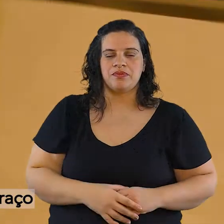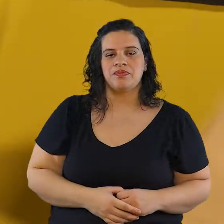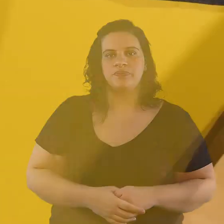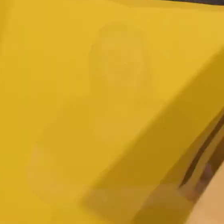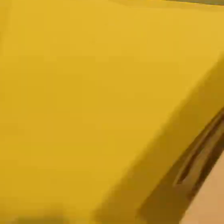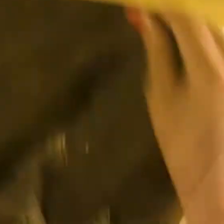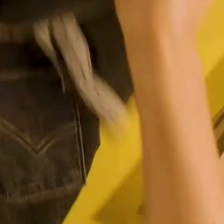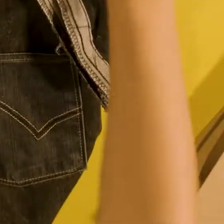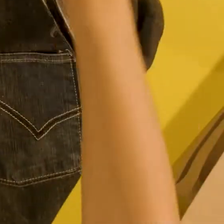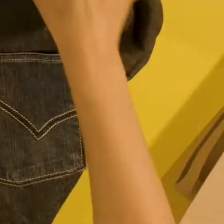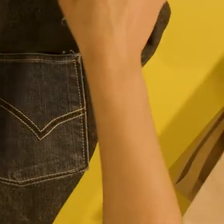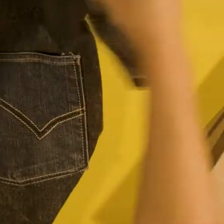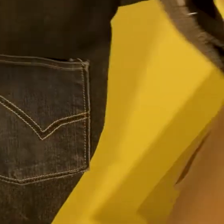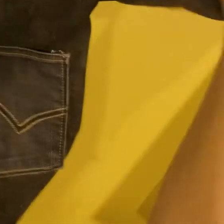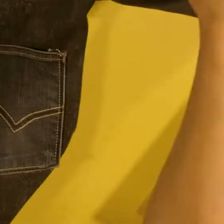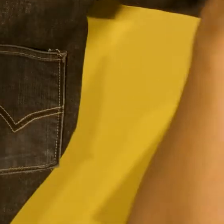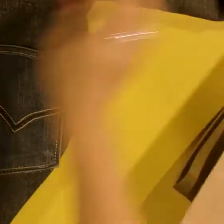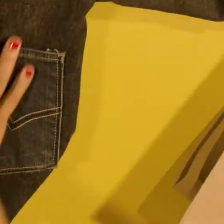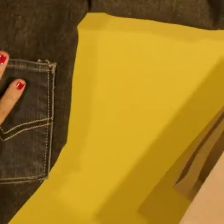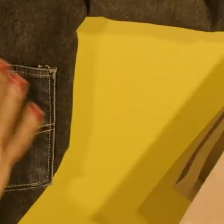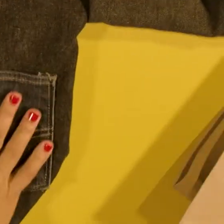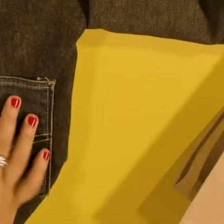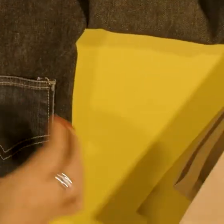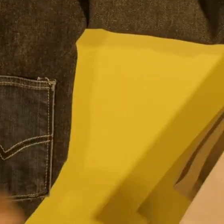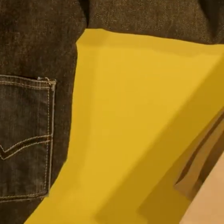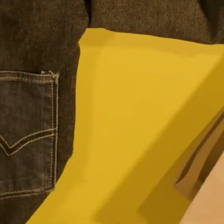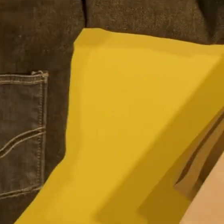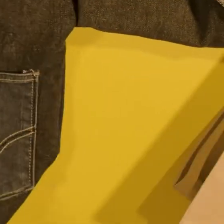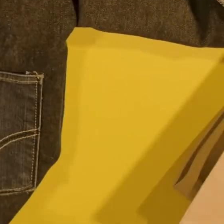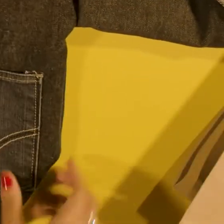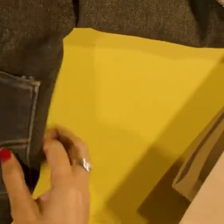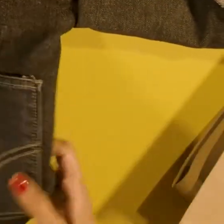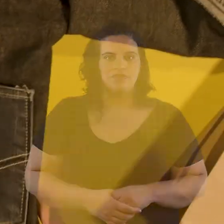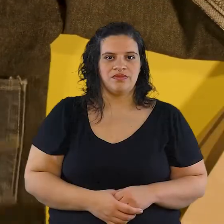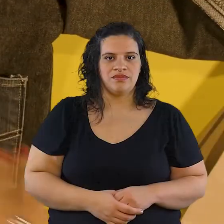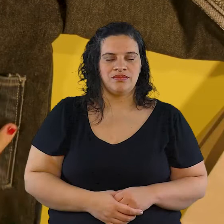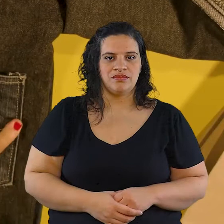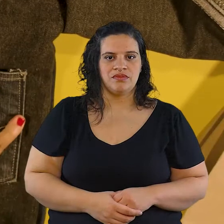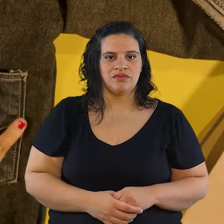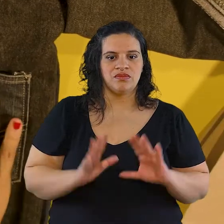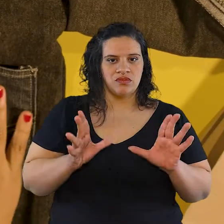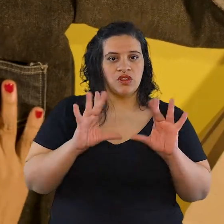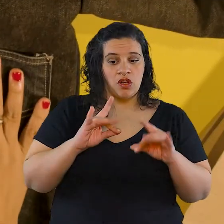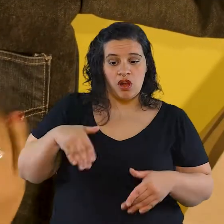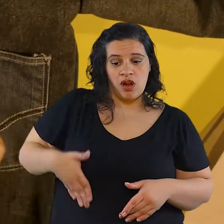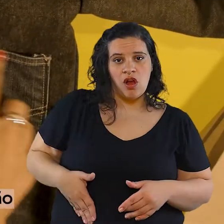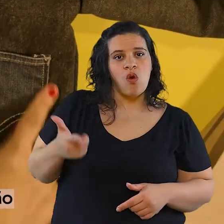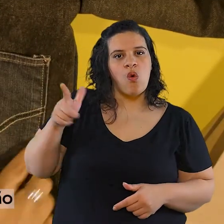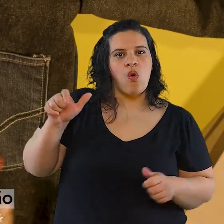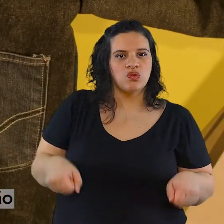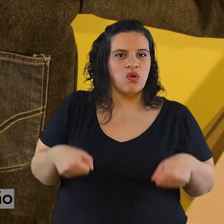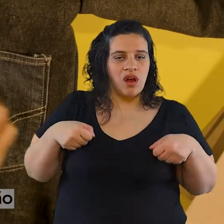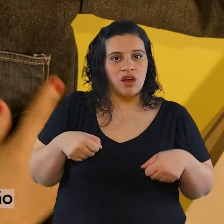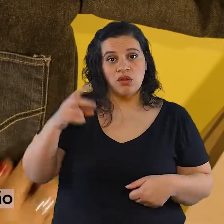o braço. Certo? E aí eu colei aqui as coisinhas